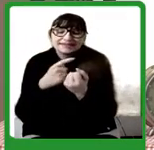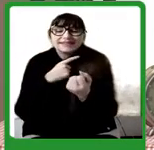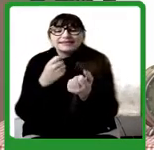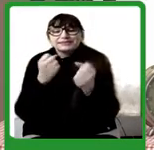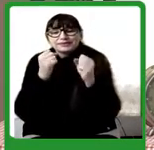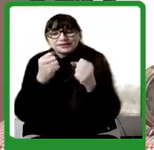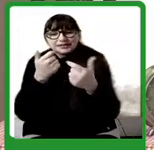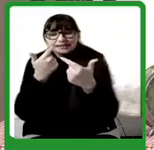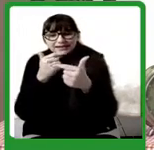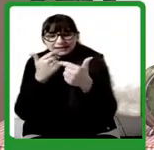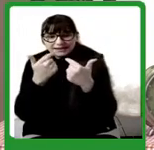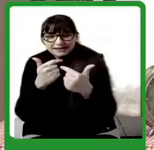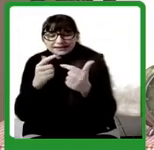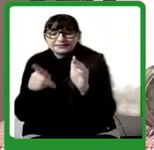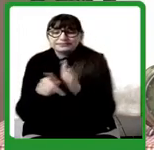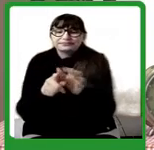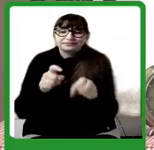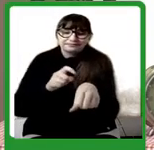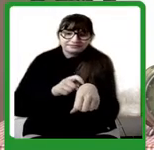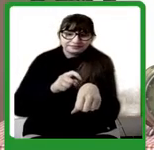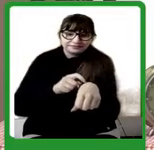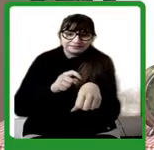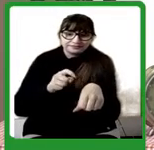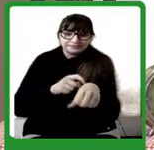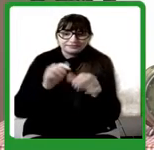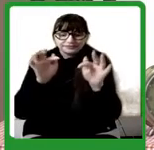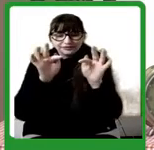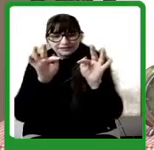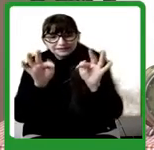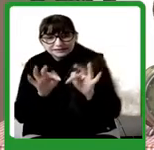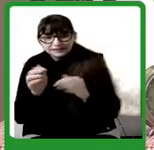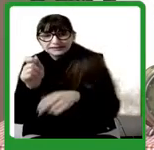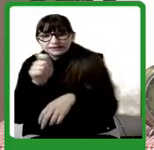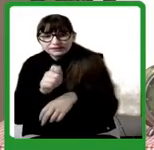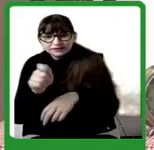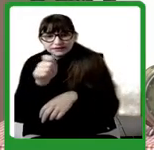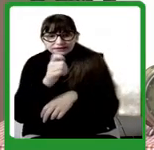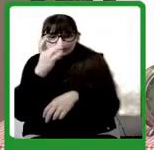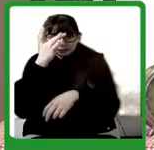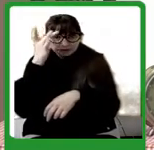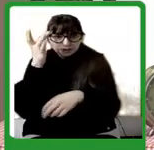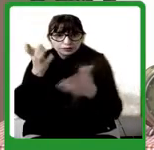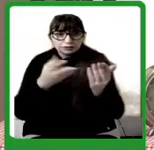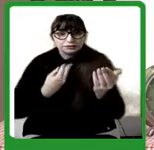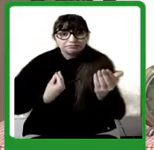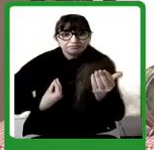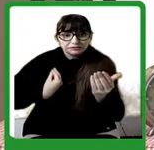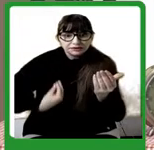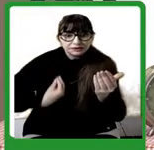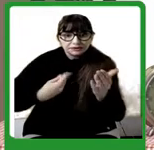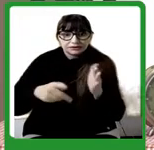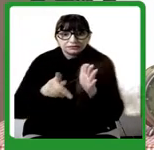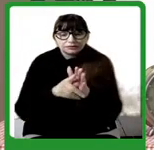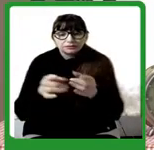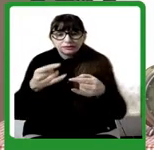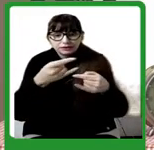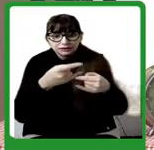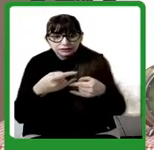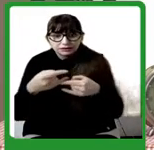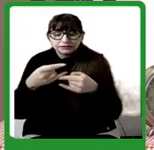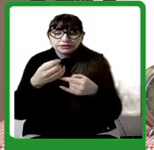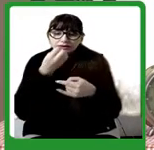momento de trazer alegria pros nossos associados, né, para as pessoas que estão conosco nessa live e celebrar